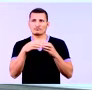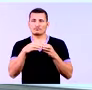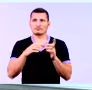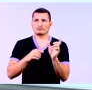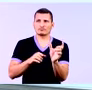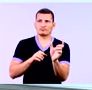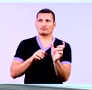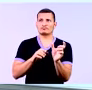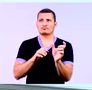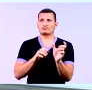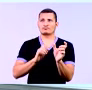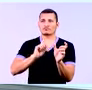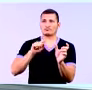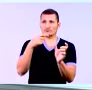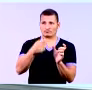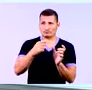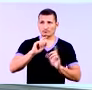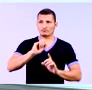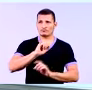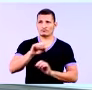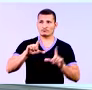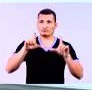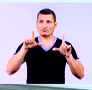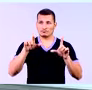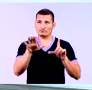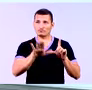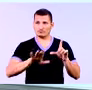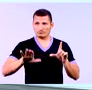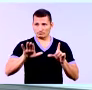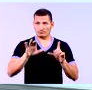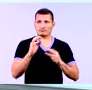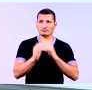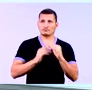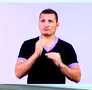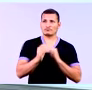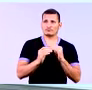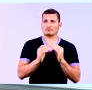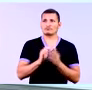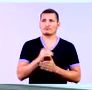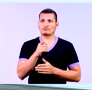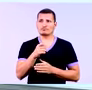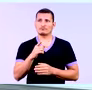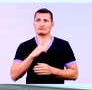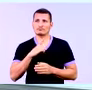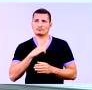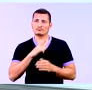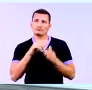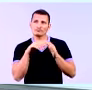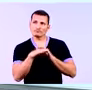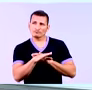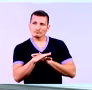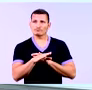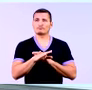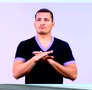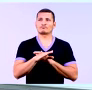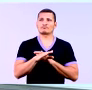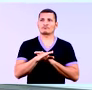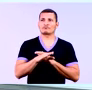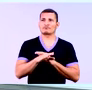comandos, que após serem executados num ambiente de banco de dados, eles ainda preservam a consistência do banco de